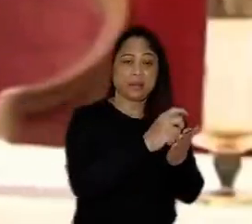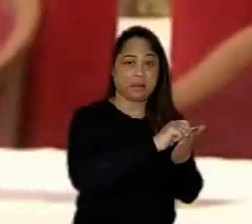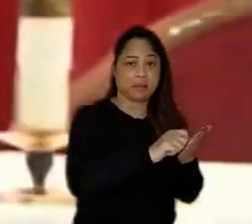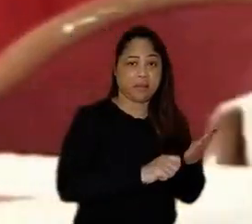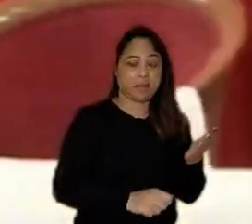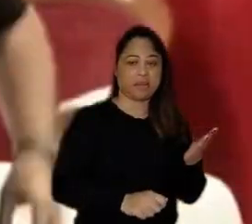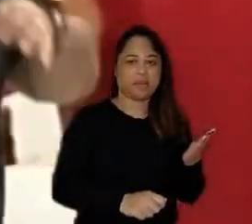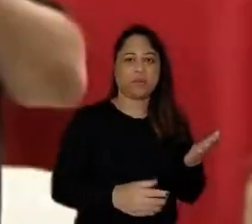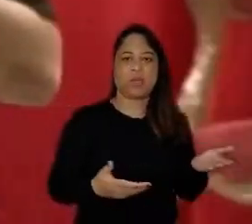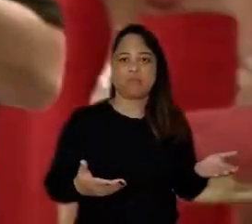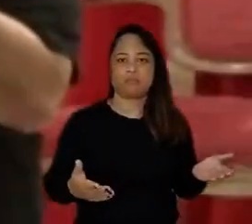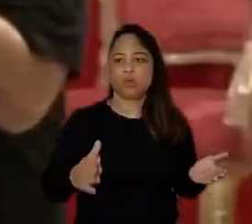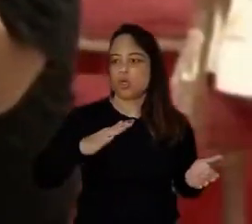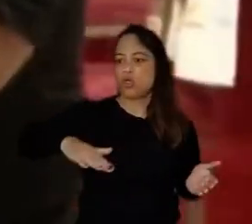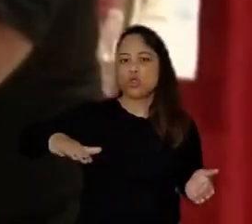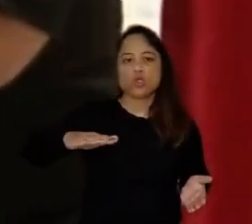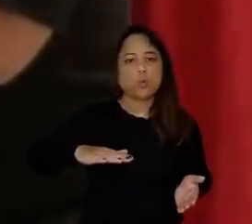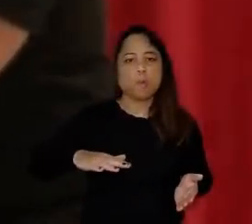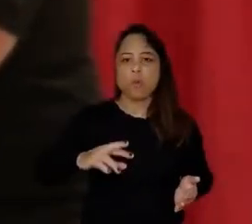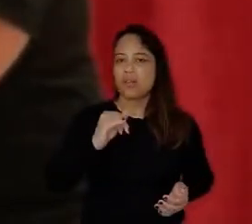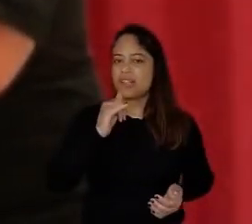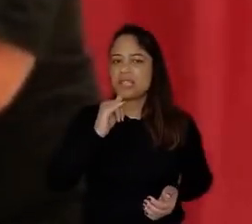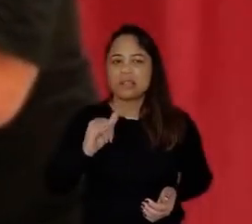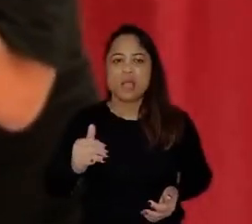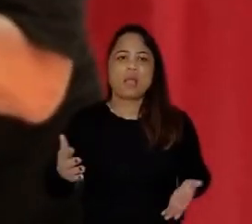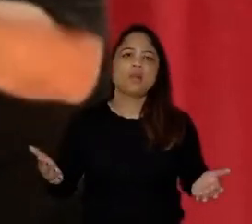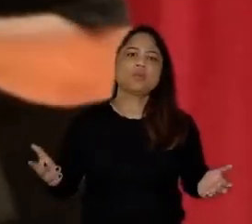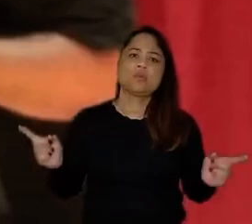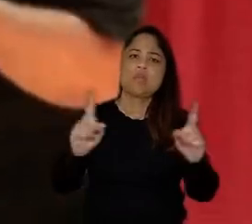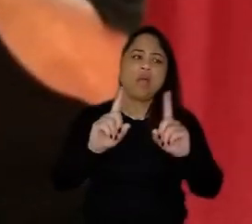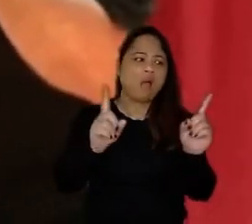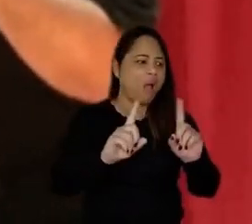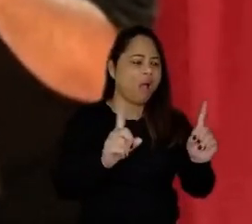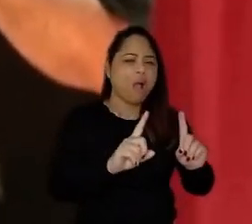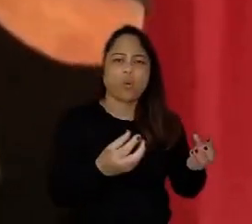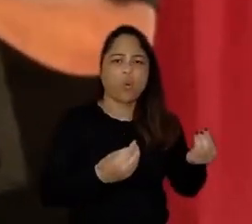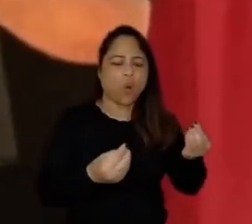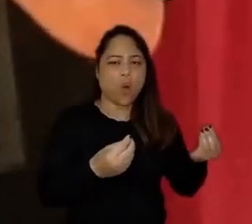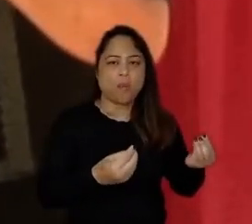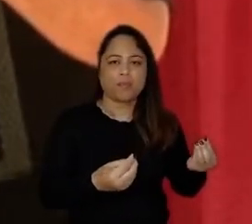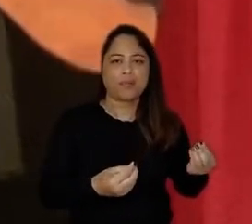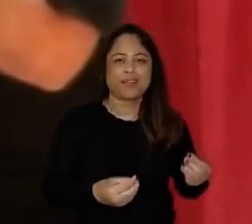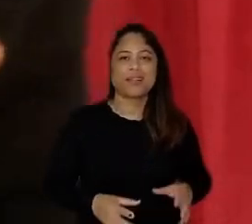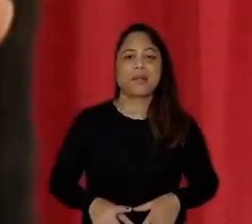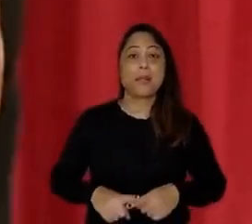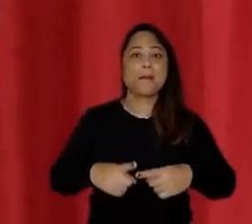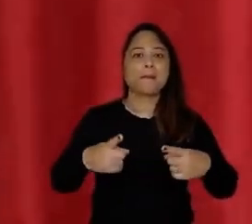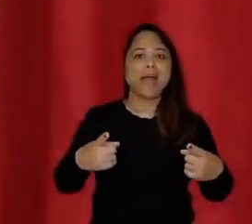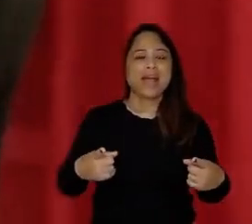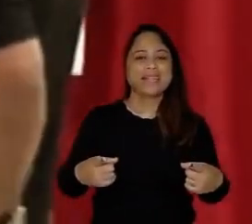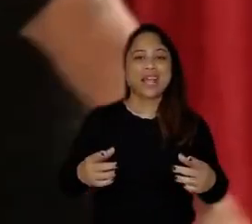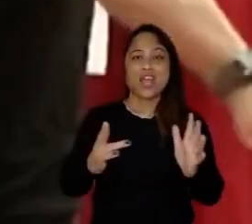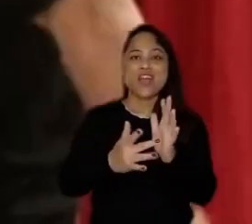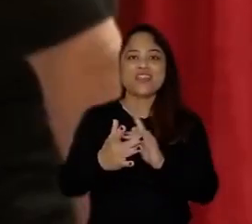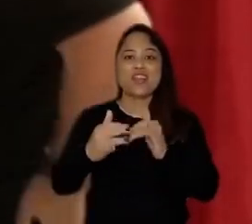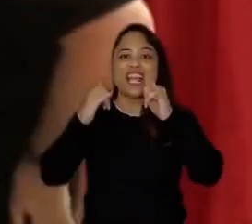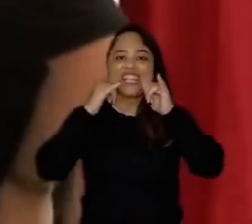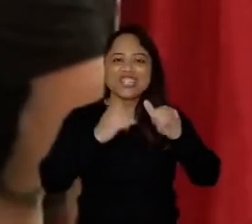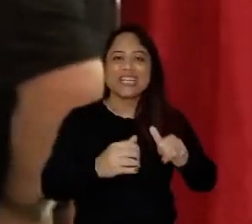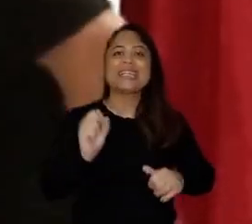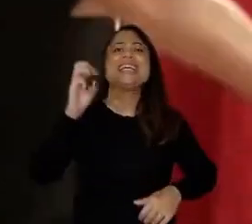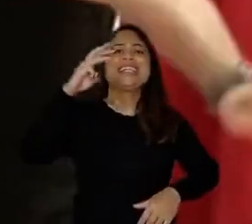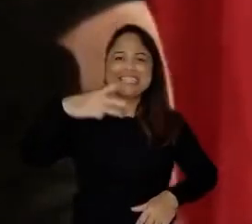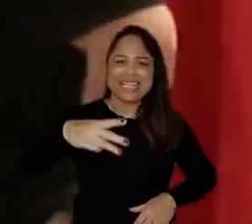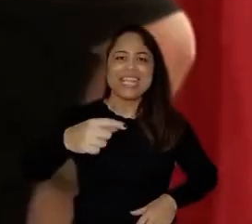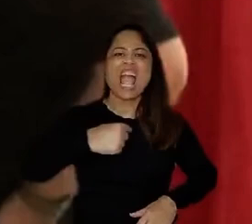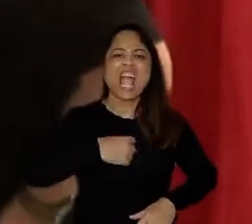maior climão, todo mundo dizendo não, não, não, não, não. E ele falou: sim, uma pessoa arrancou. Eu senti aqui,